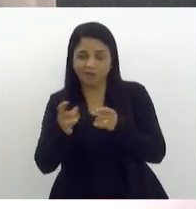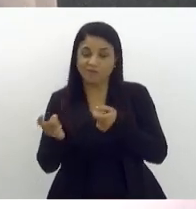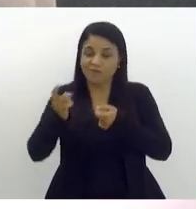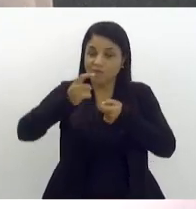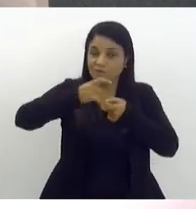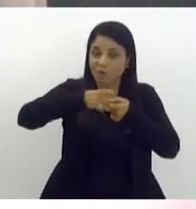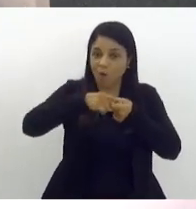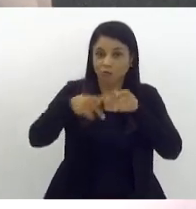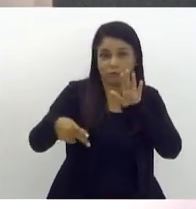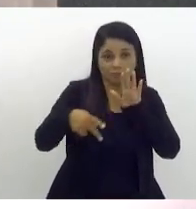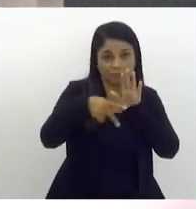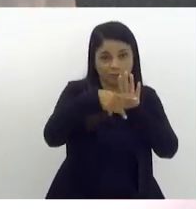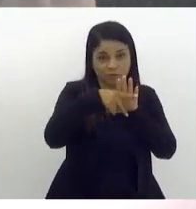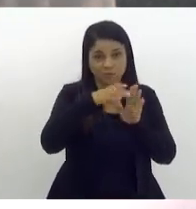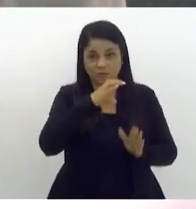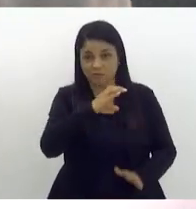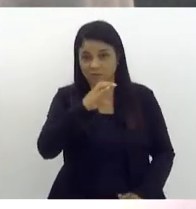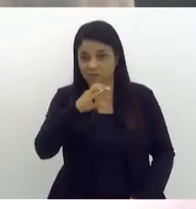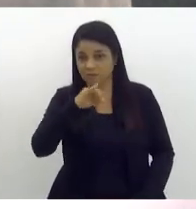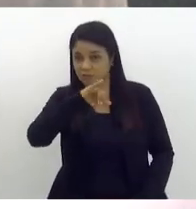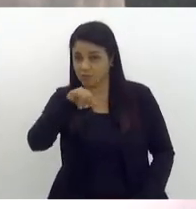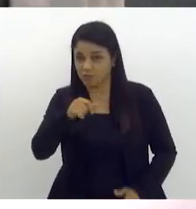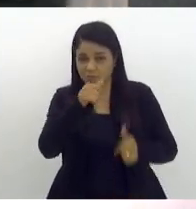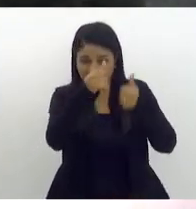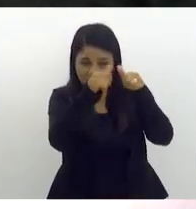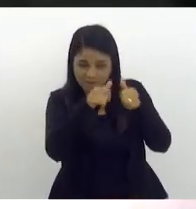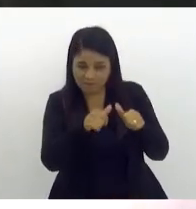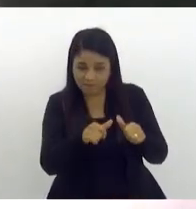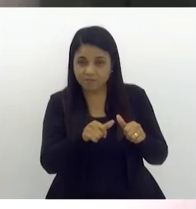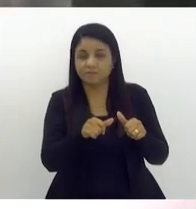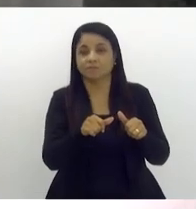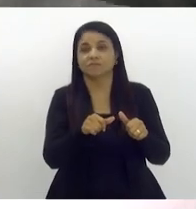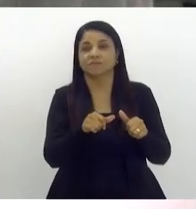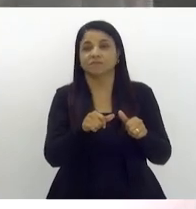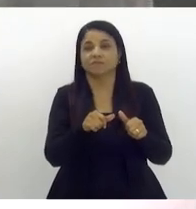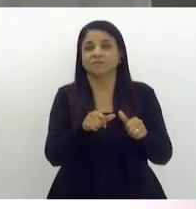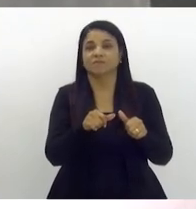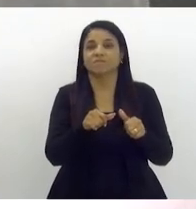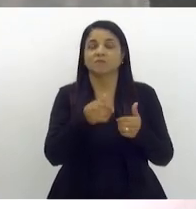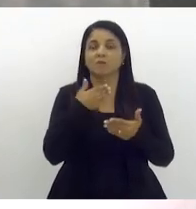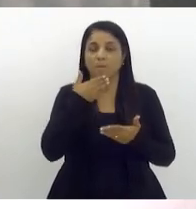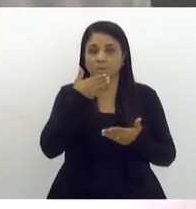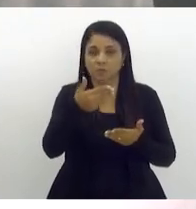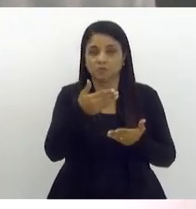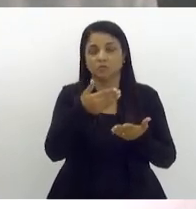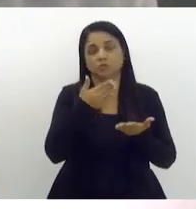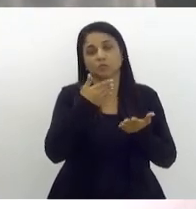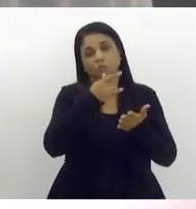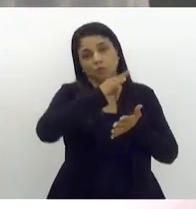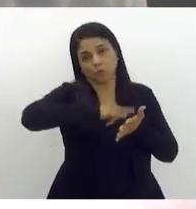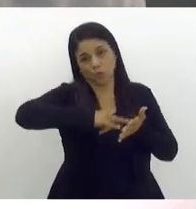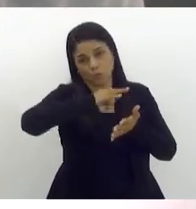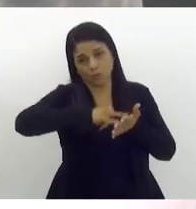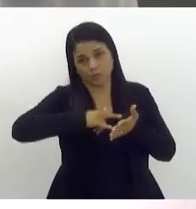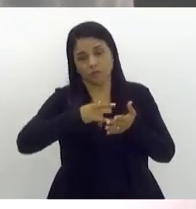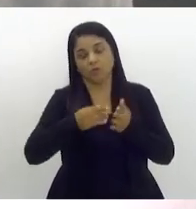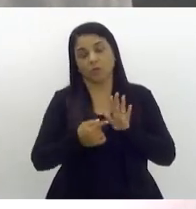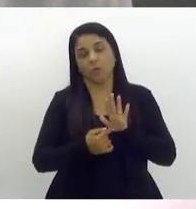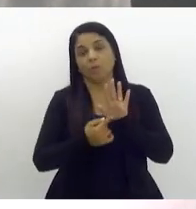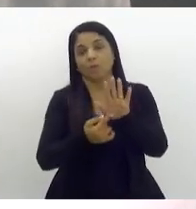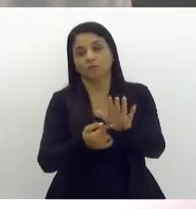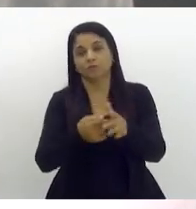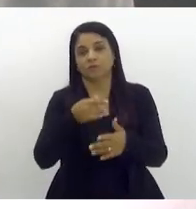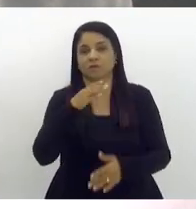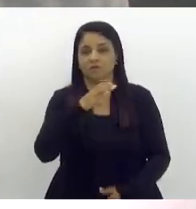CCJ para análise e deliberação, apreciando, inclusive, o requerimento que eu apresentei à CCJ.